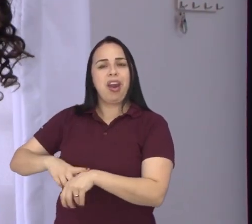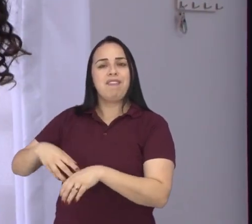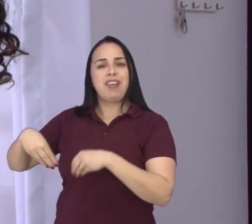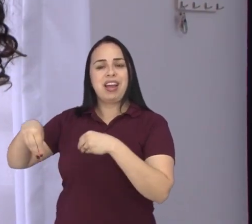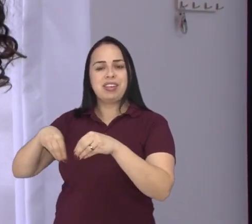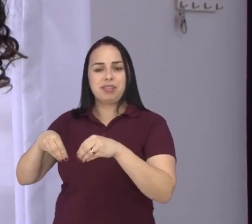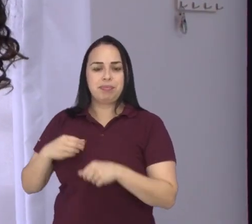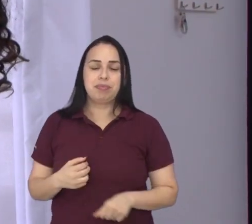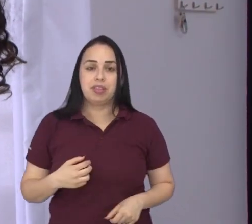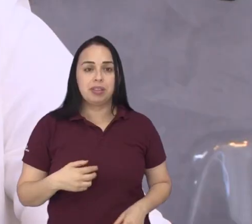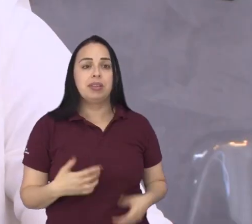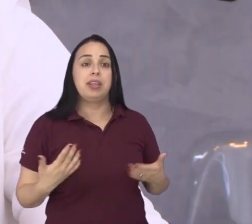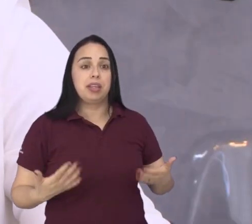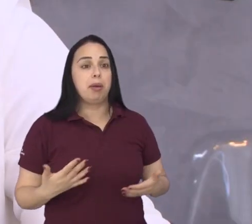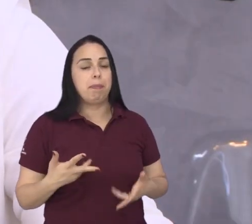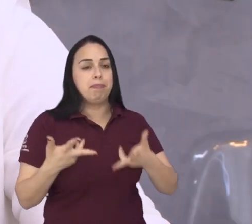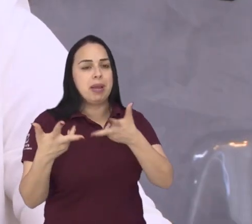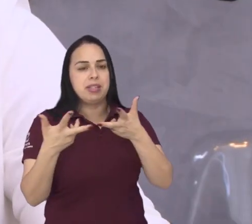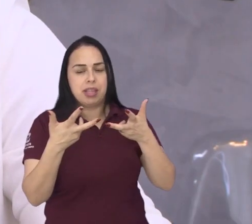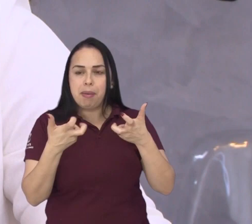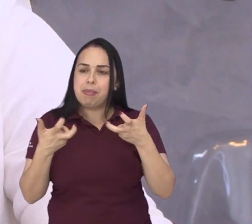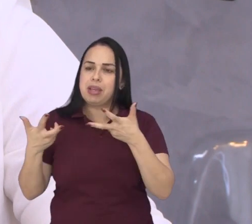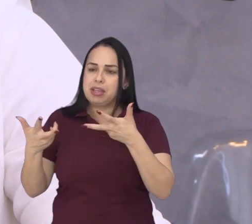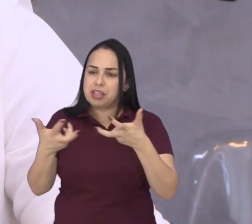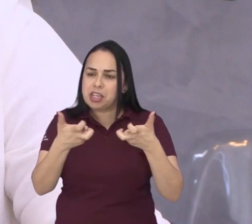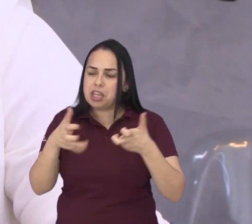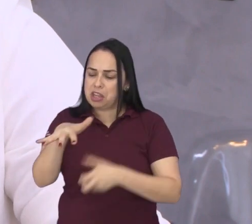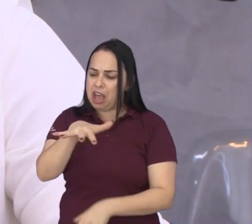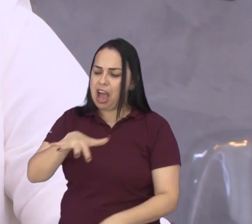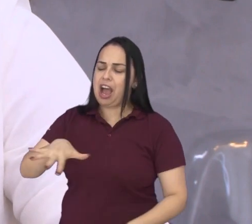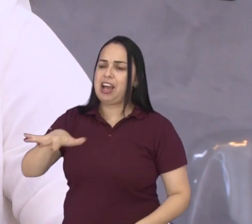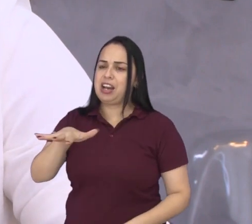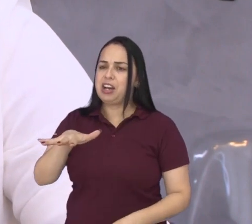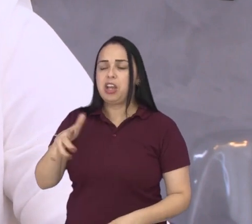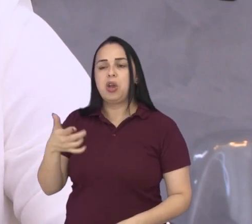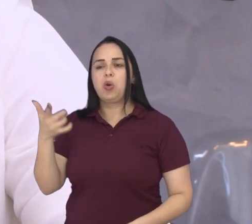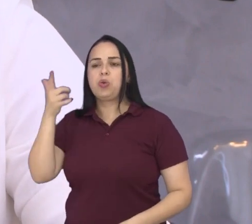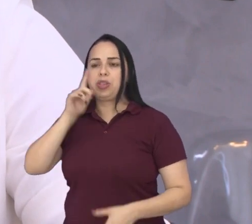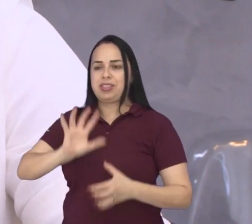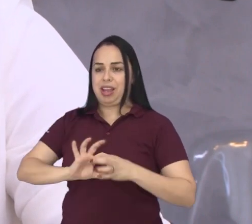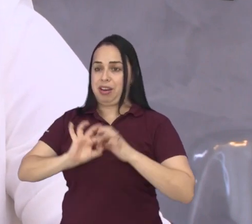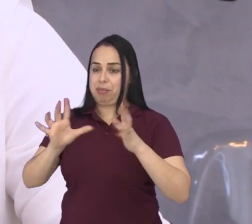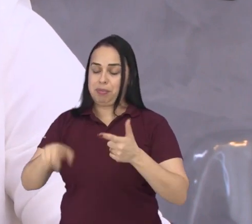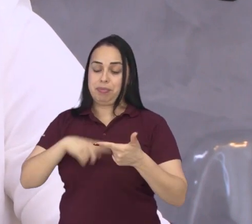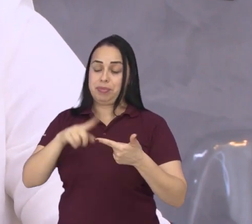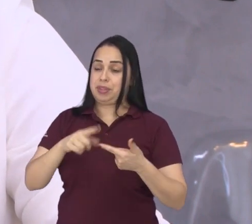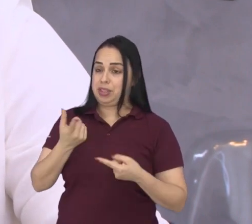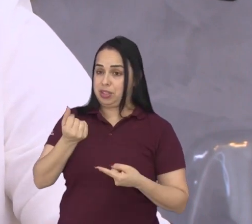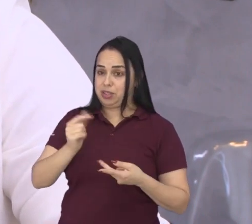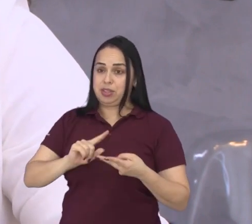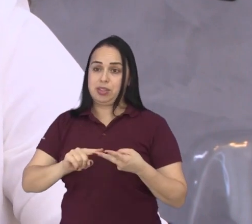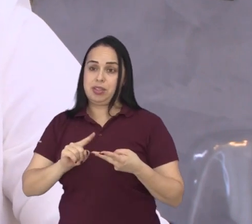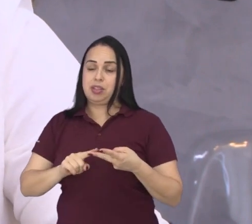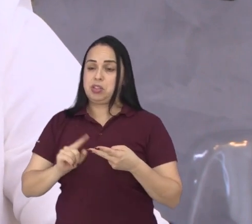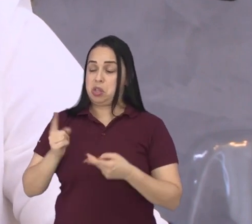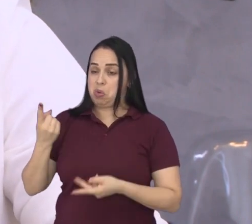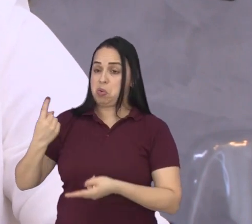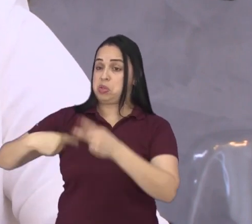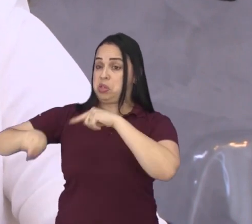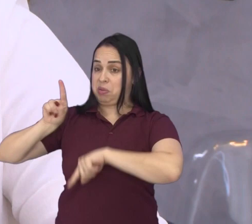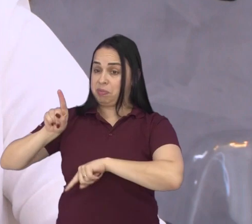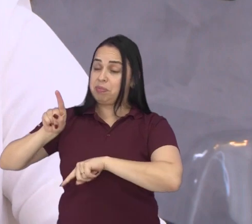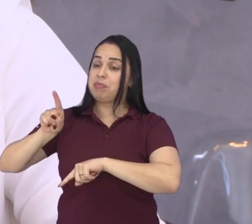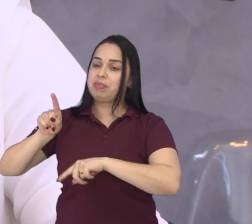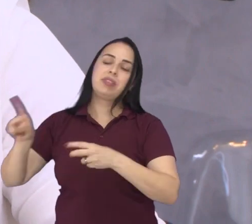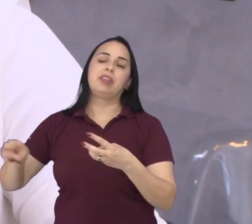mais flexibilidade. E eu vi que no empreendedorismo eu teria alguns tipos de liberdade. Liberdade